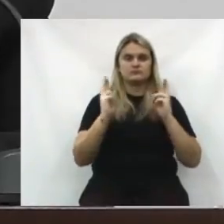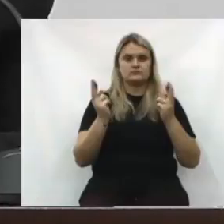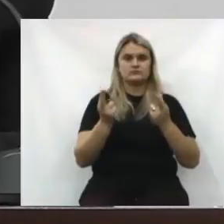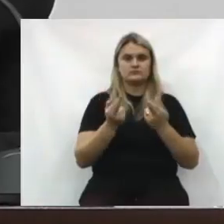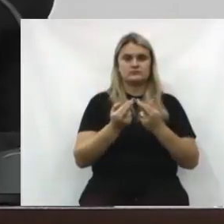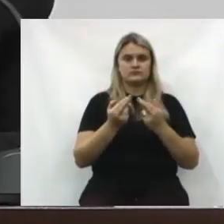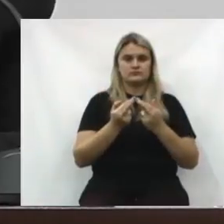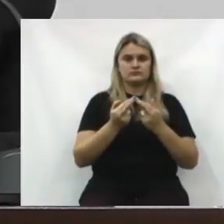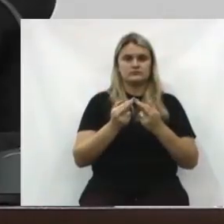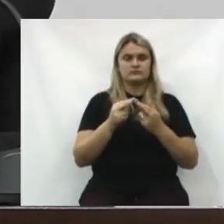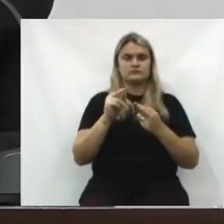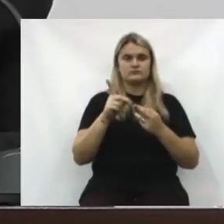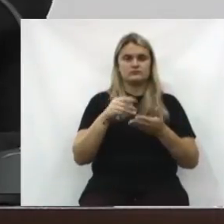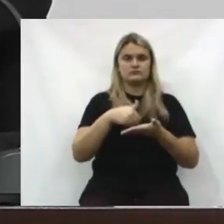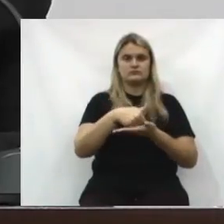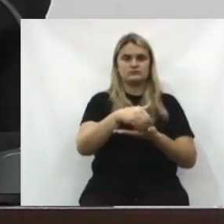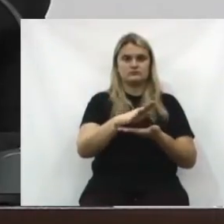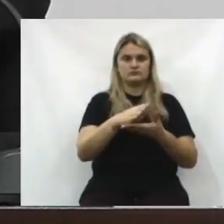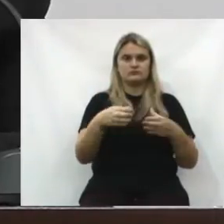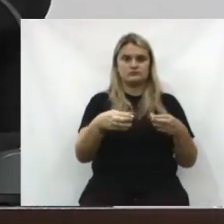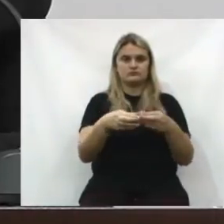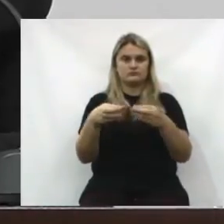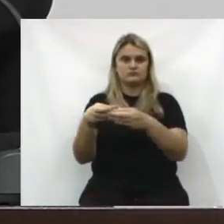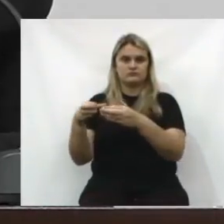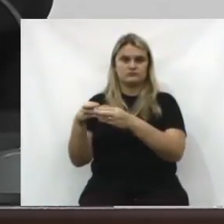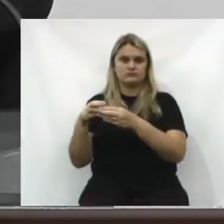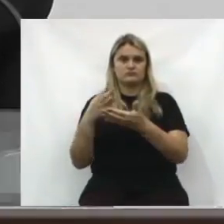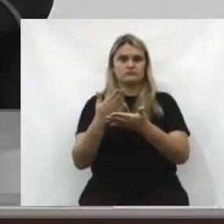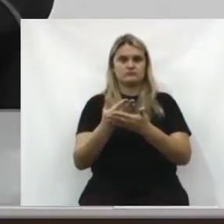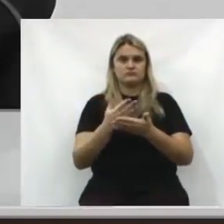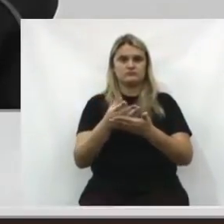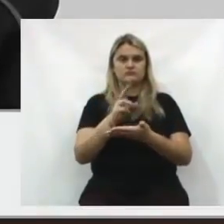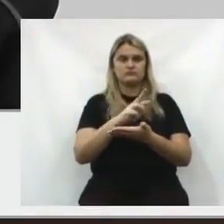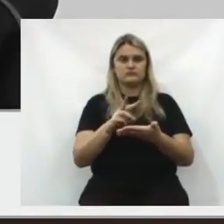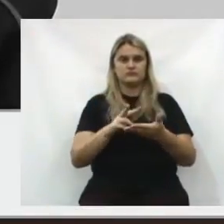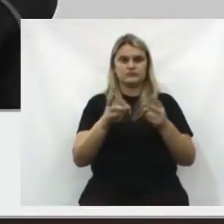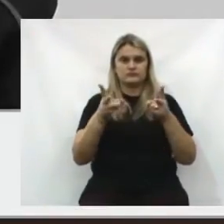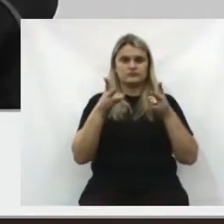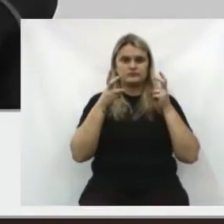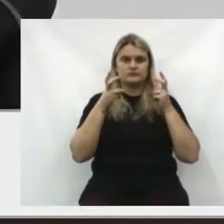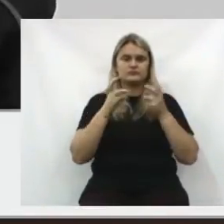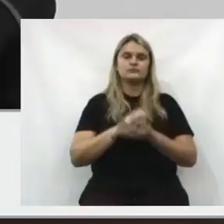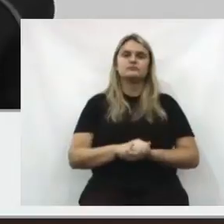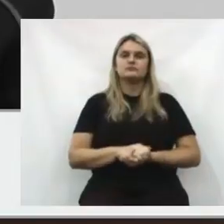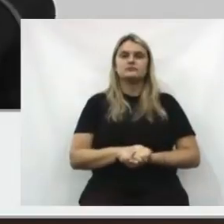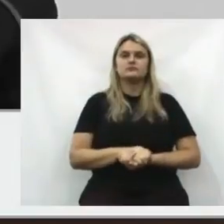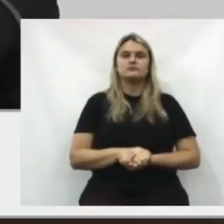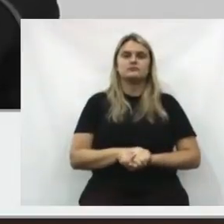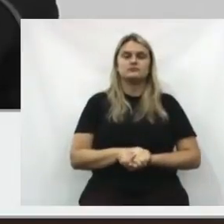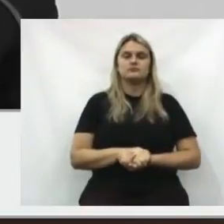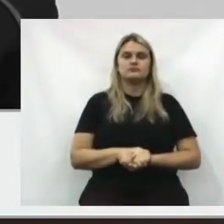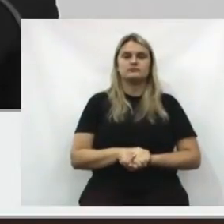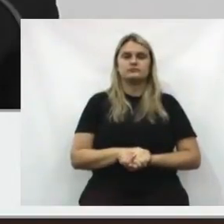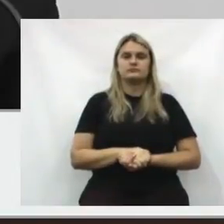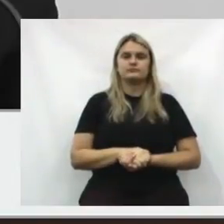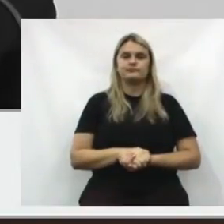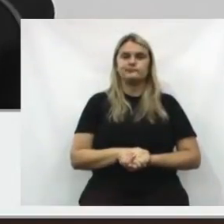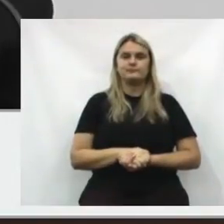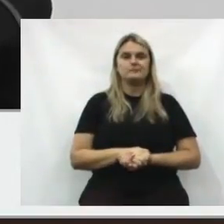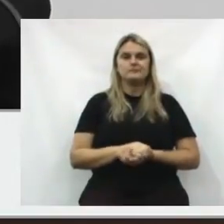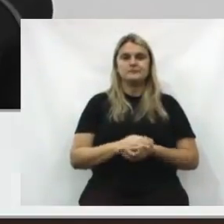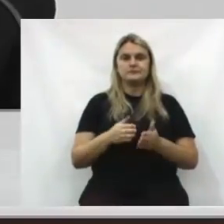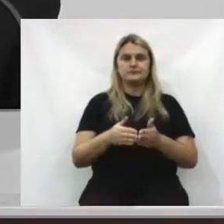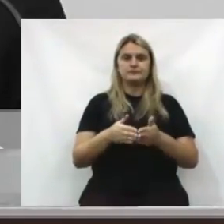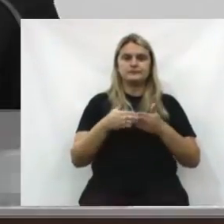deram entrada nesta reunião ordinária são despachados às comissões para os devidos pareceres.